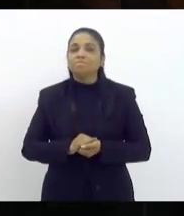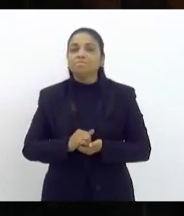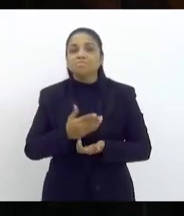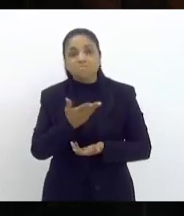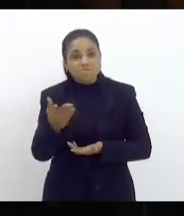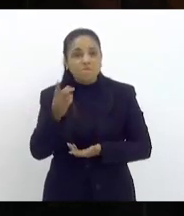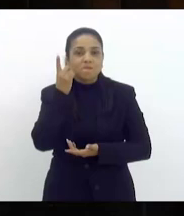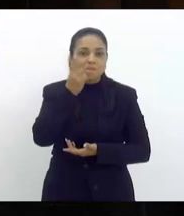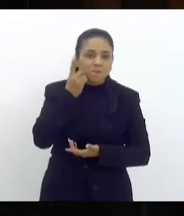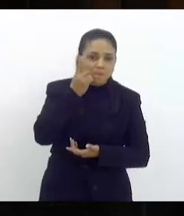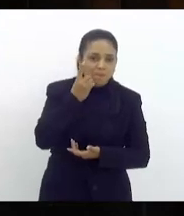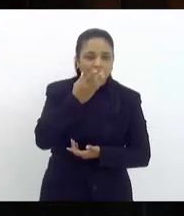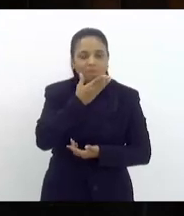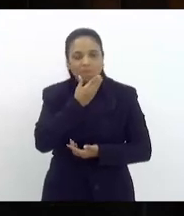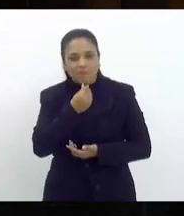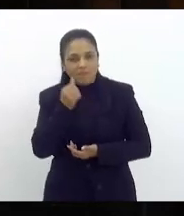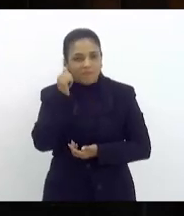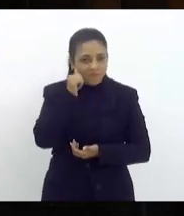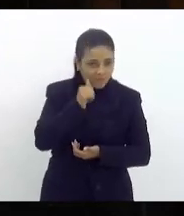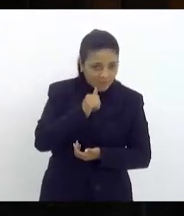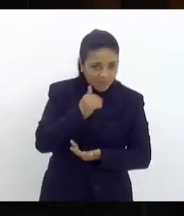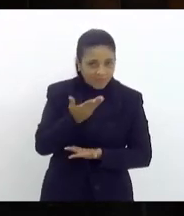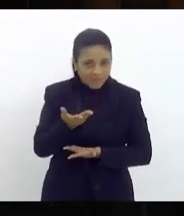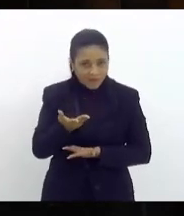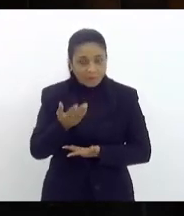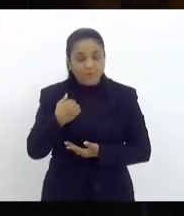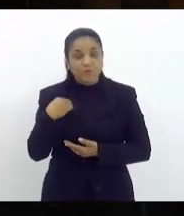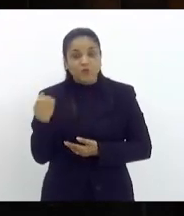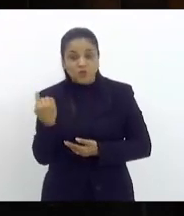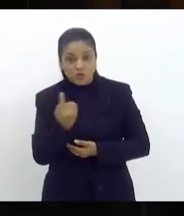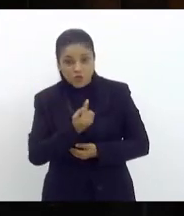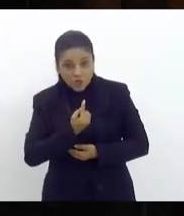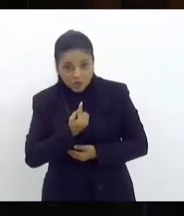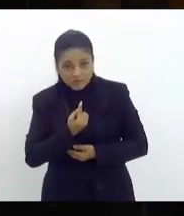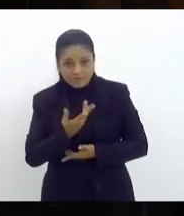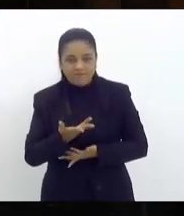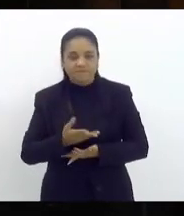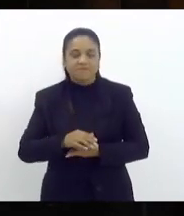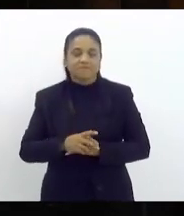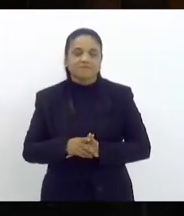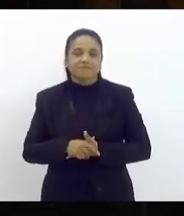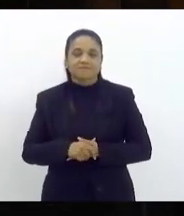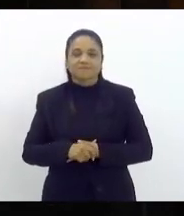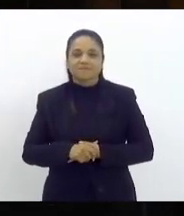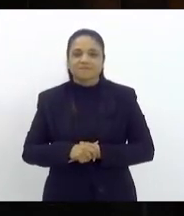deputados senhoras deputadas é nós nós